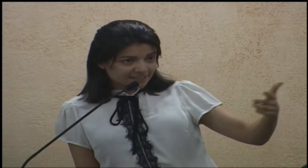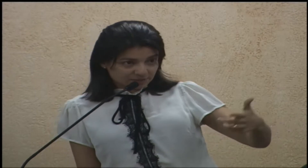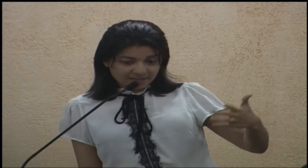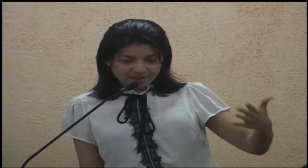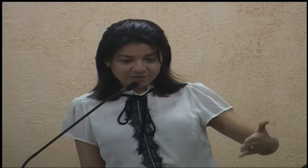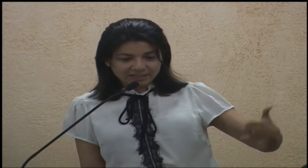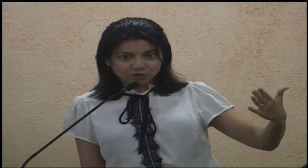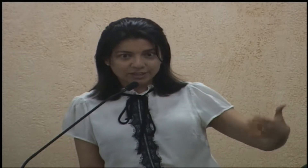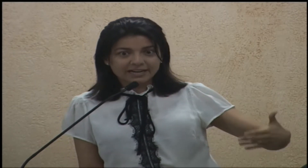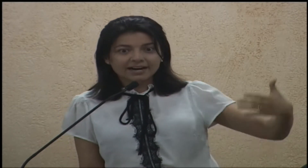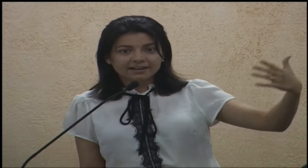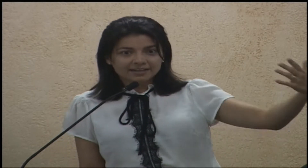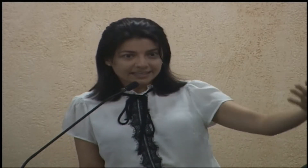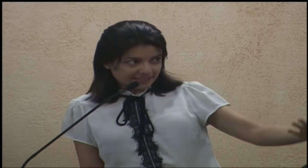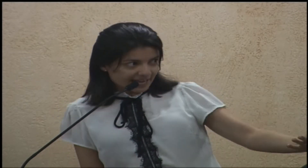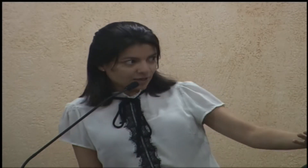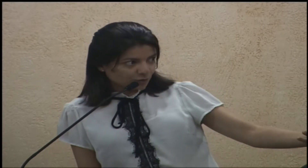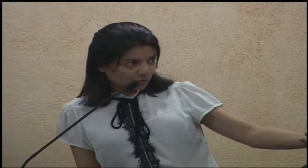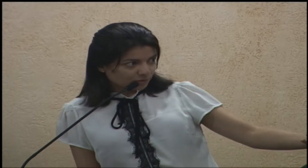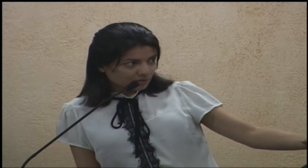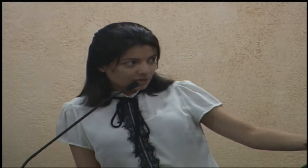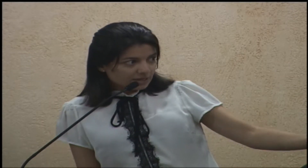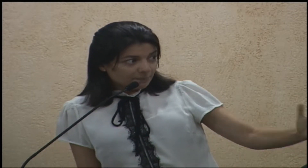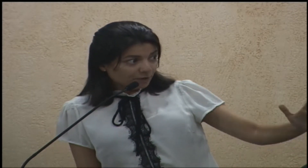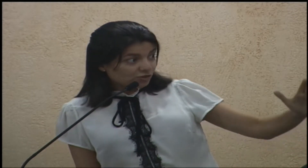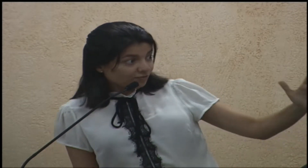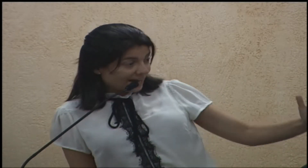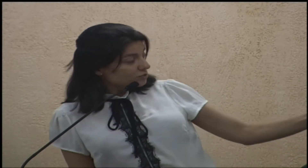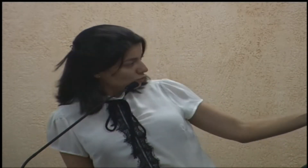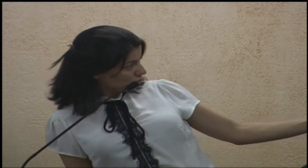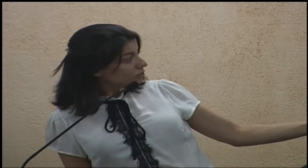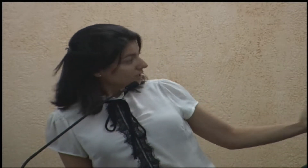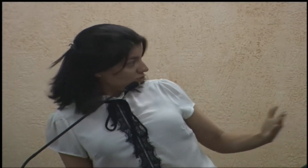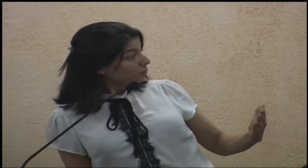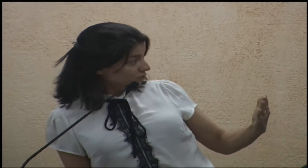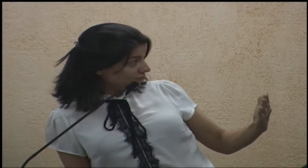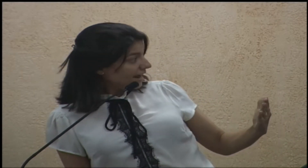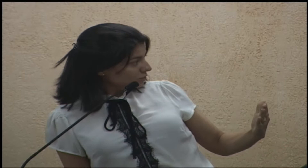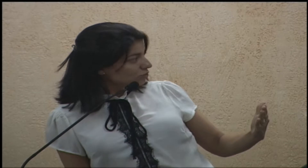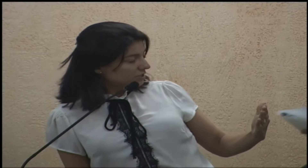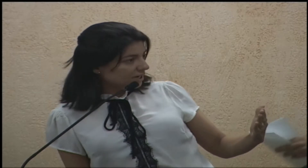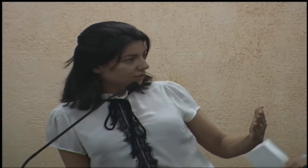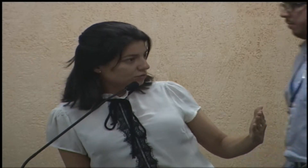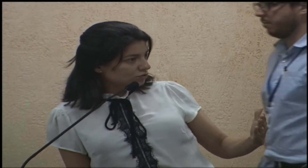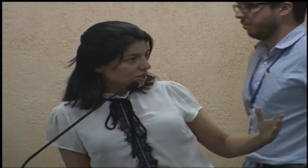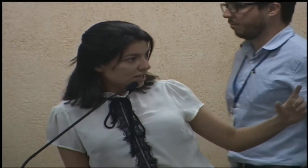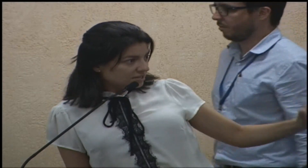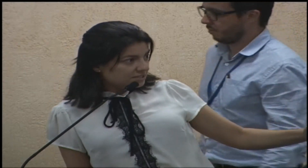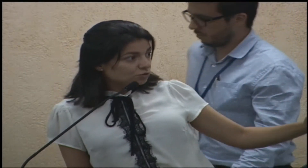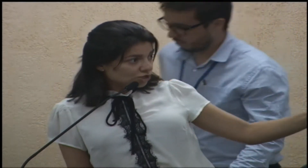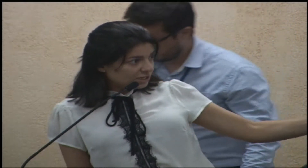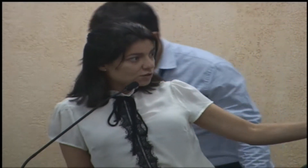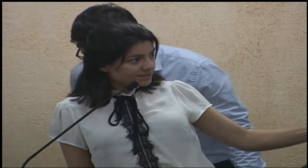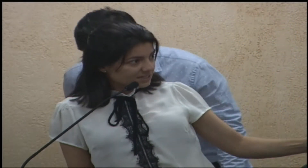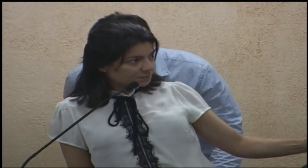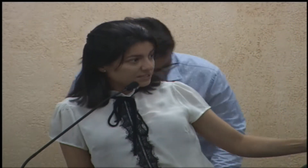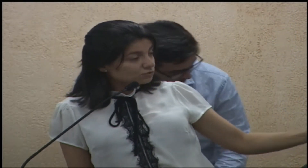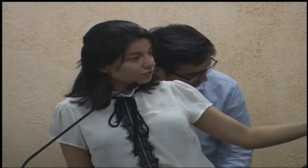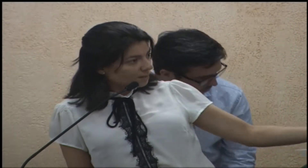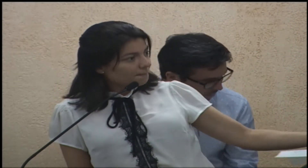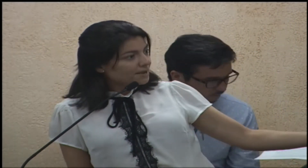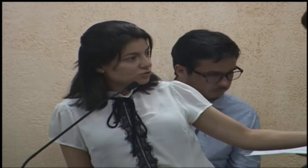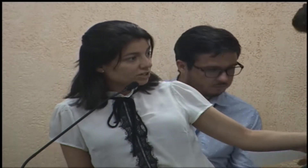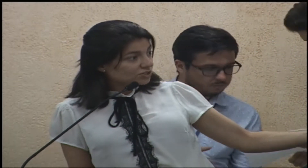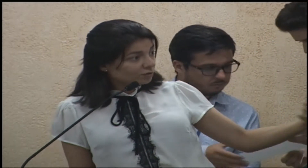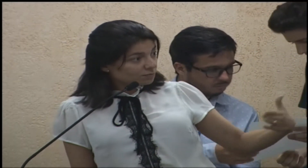Denegrir significa tornar negro. E por diversos anos se utilizou essa expressão